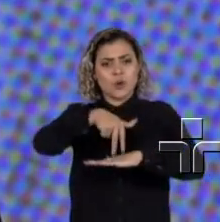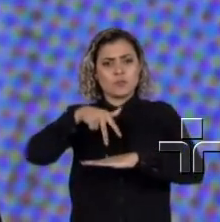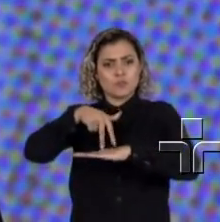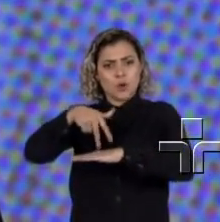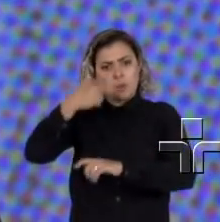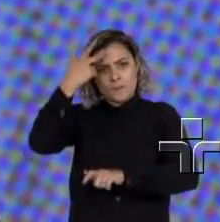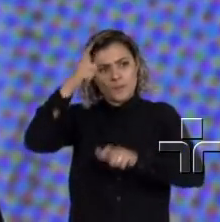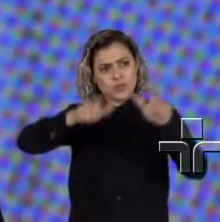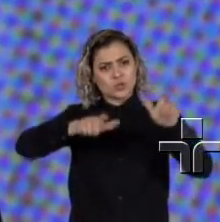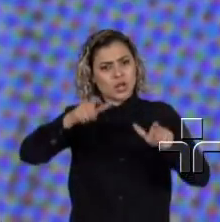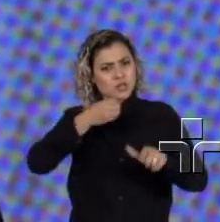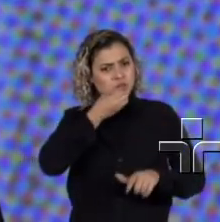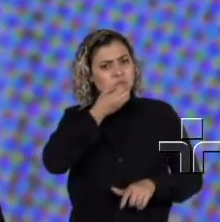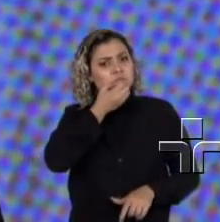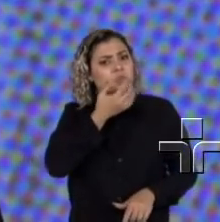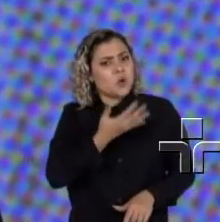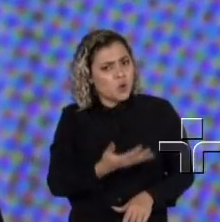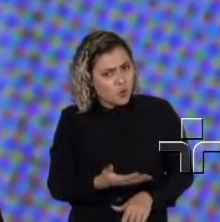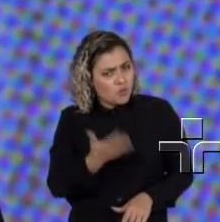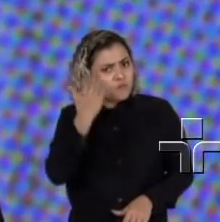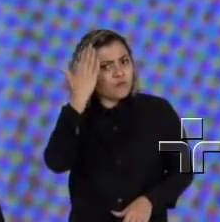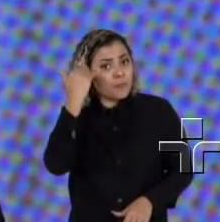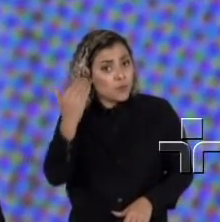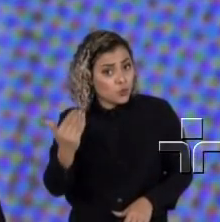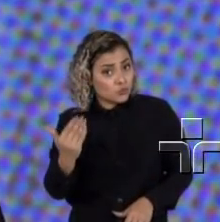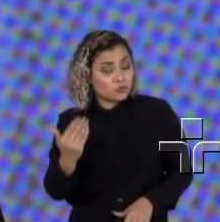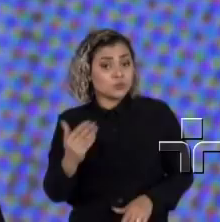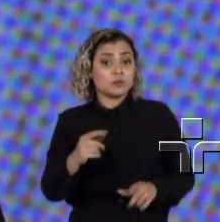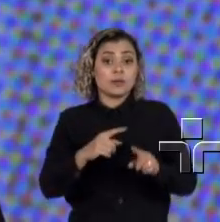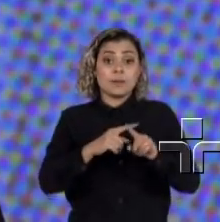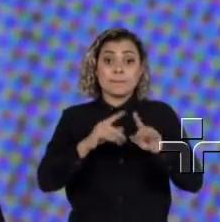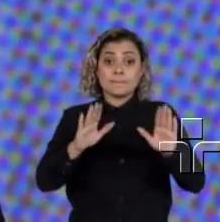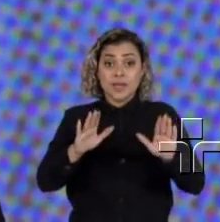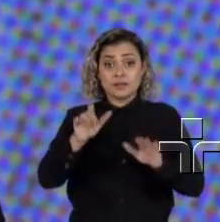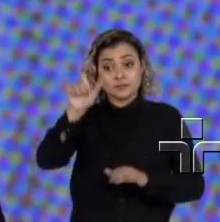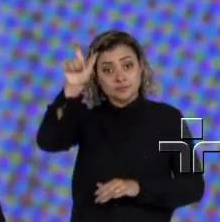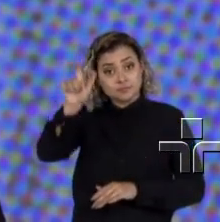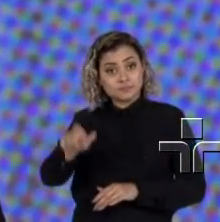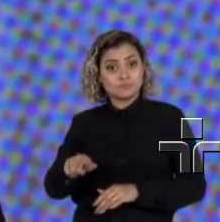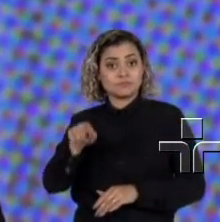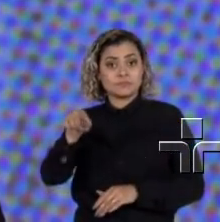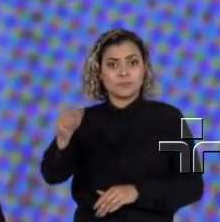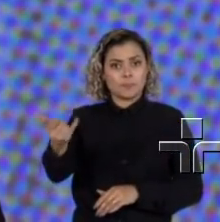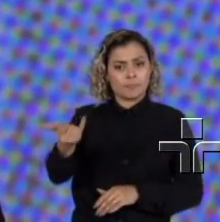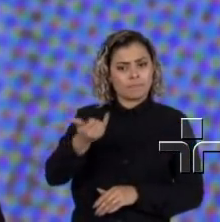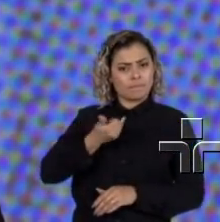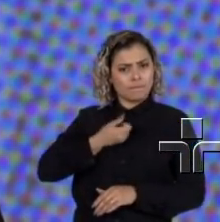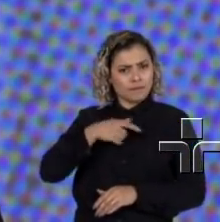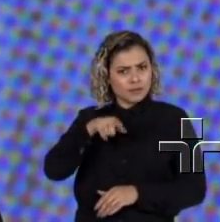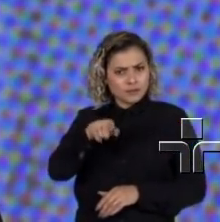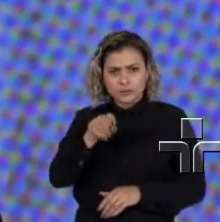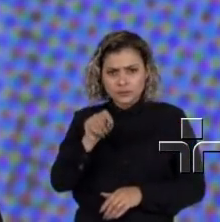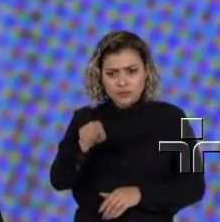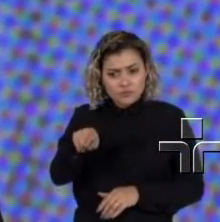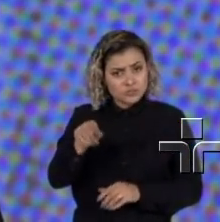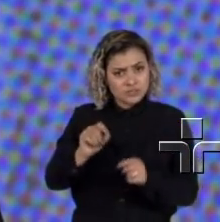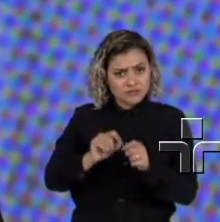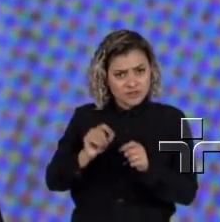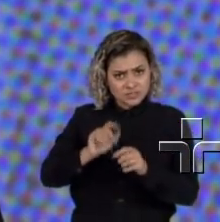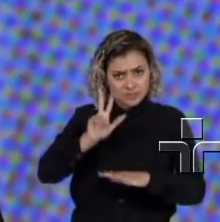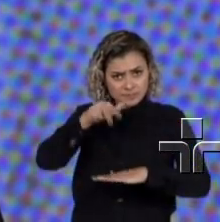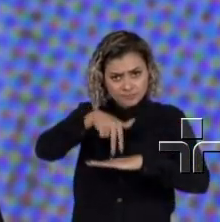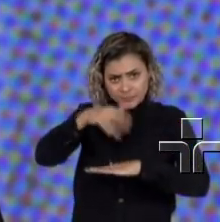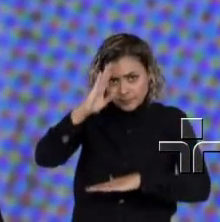Personagens muito bons, sucesso. Ele falou, Tarcísio, você não vai fazer o